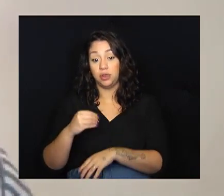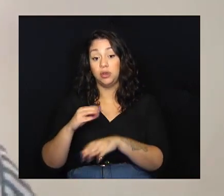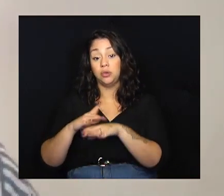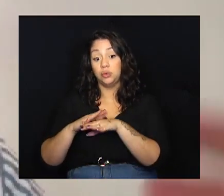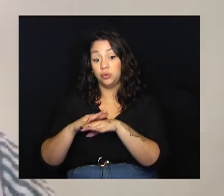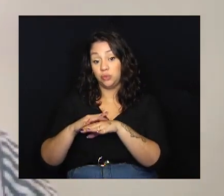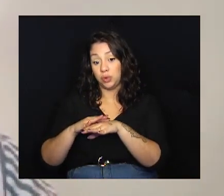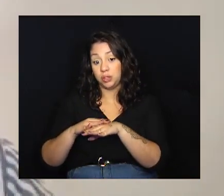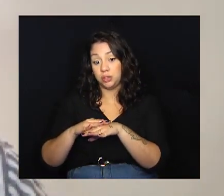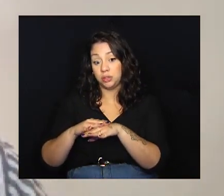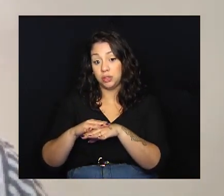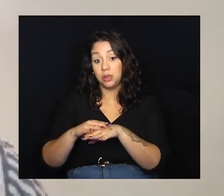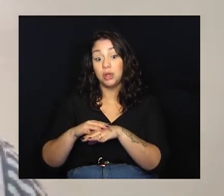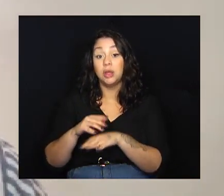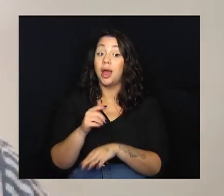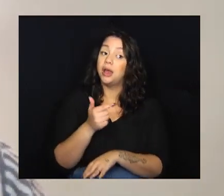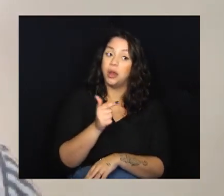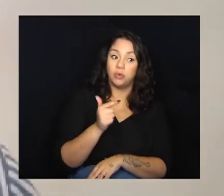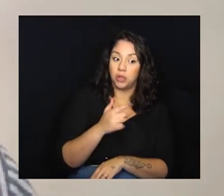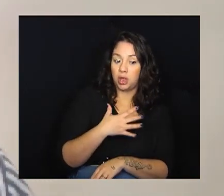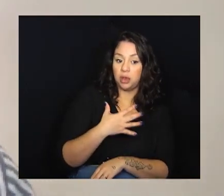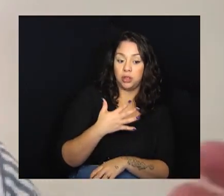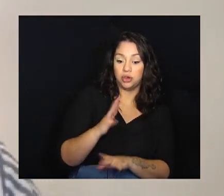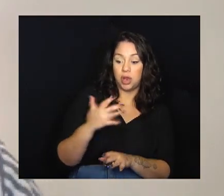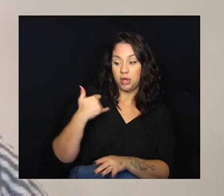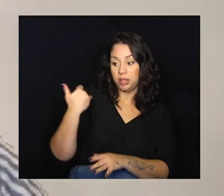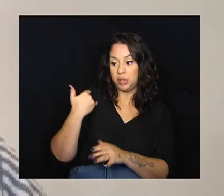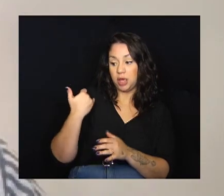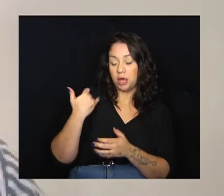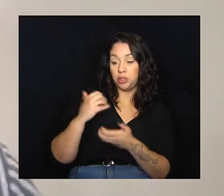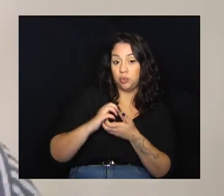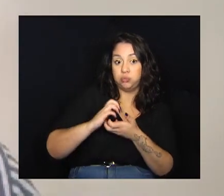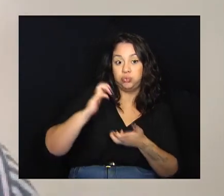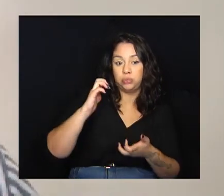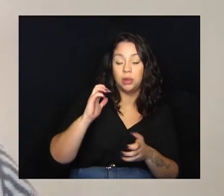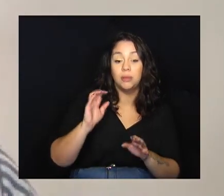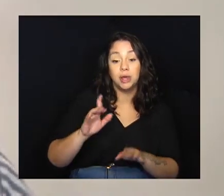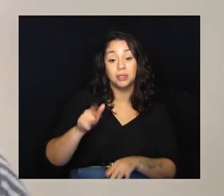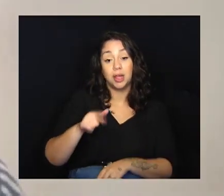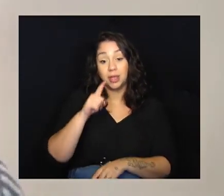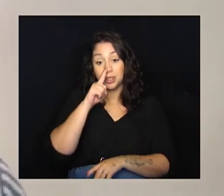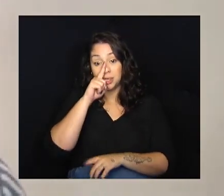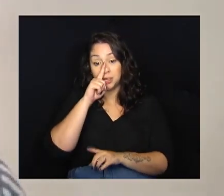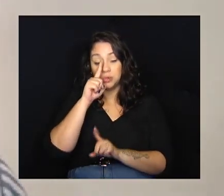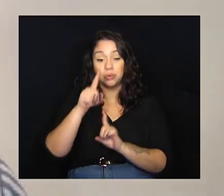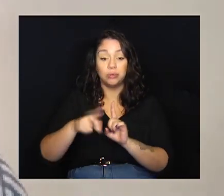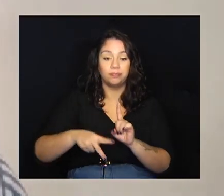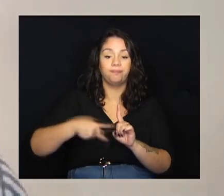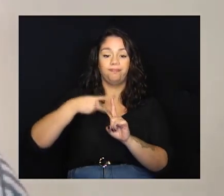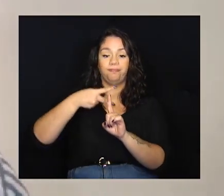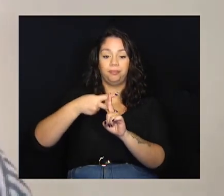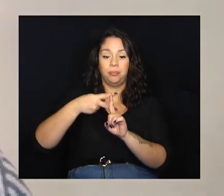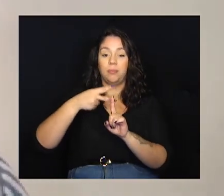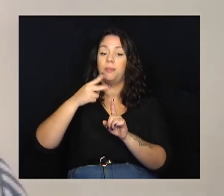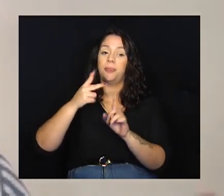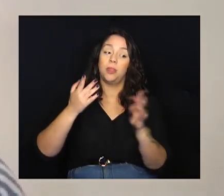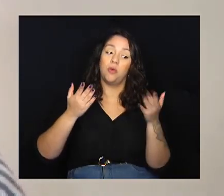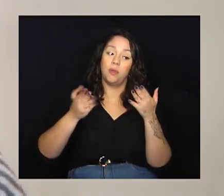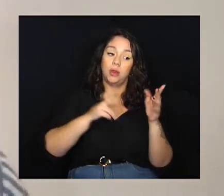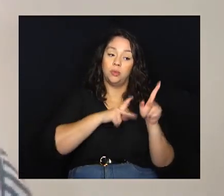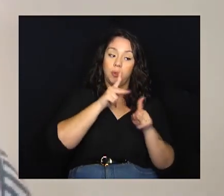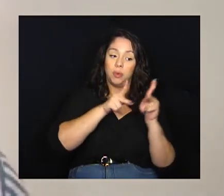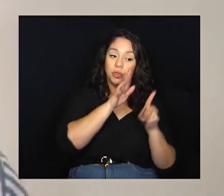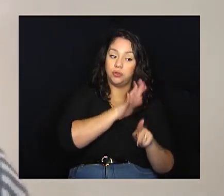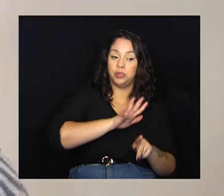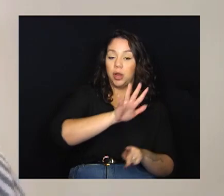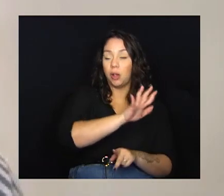paterna avançada Mesmo não tendo uma idade paterna avançada esse risco ele é aumentado em relação à população geral tá então por